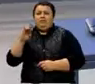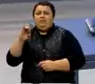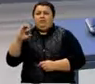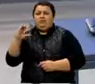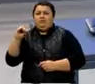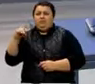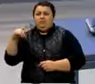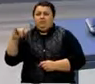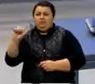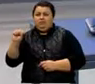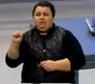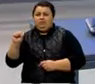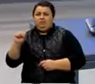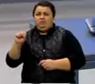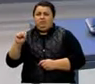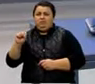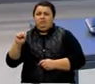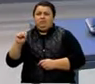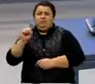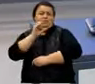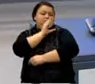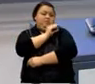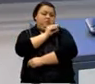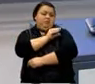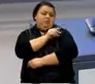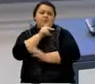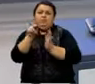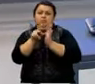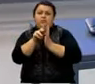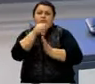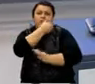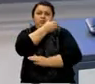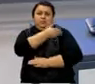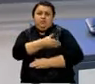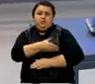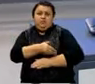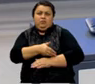aí dos músculos do corpo humano.